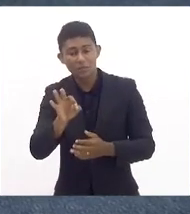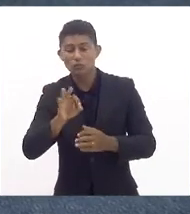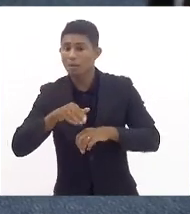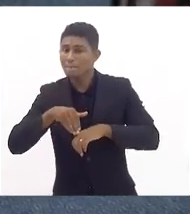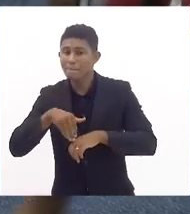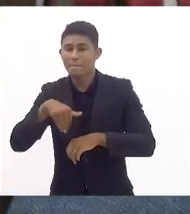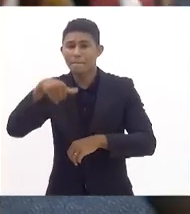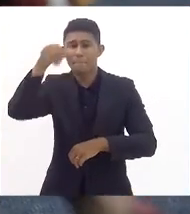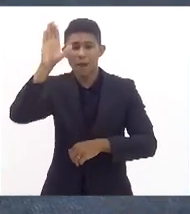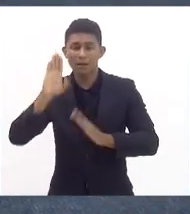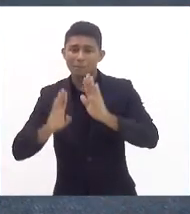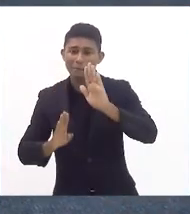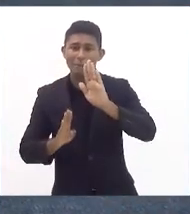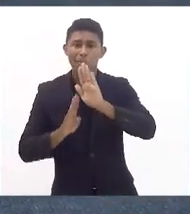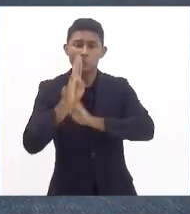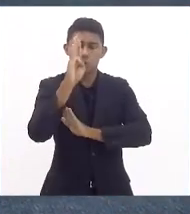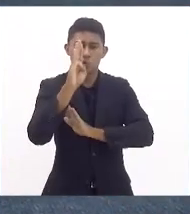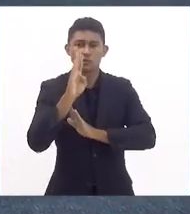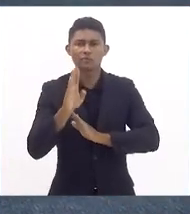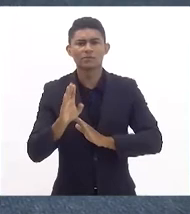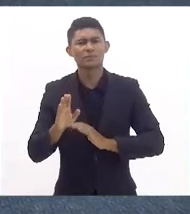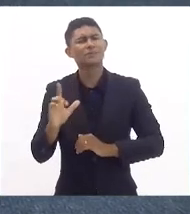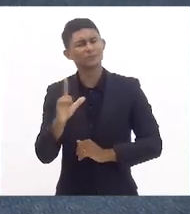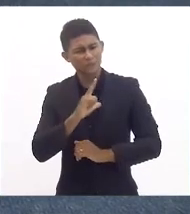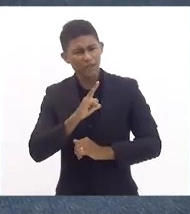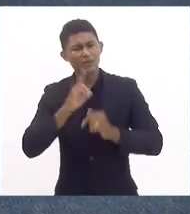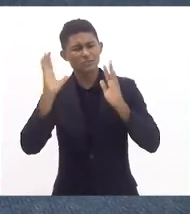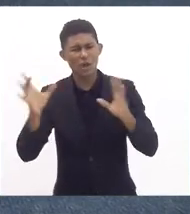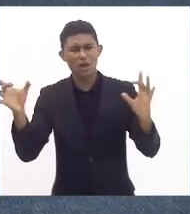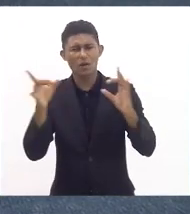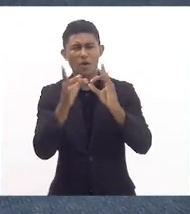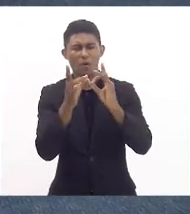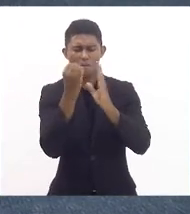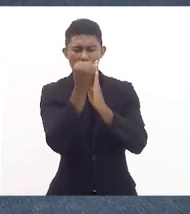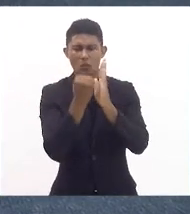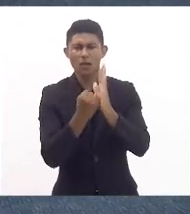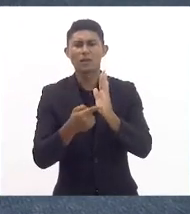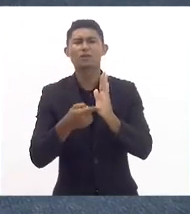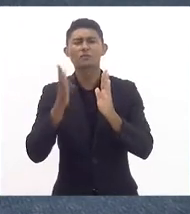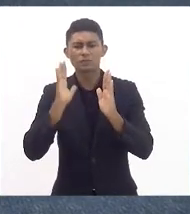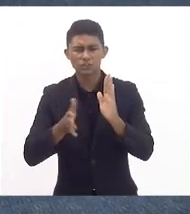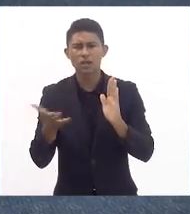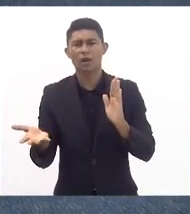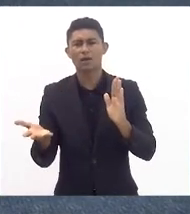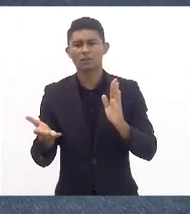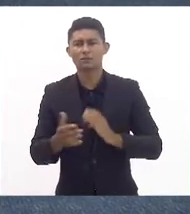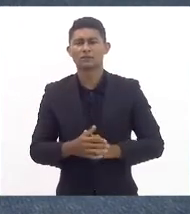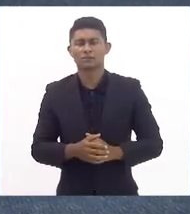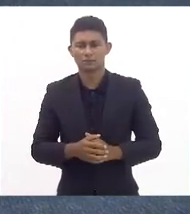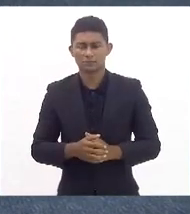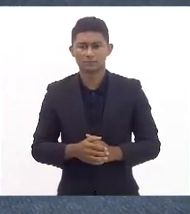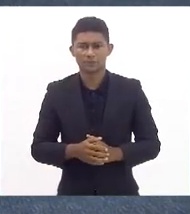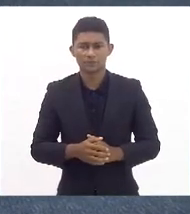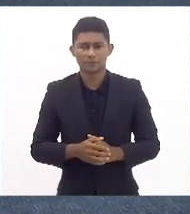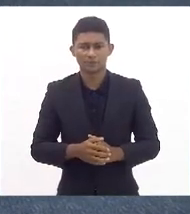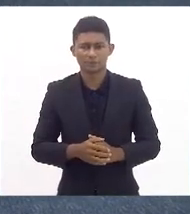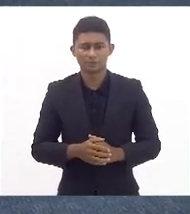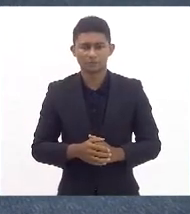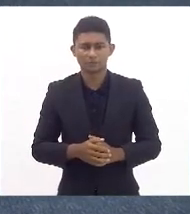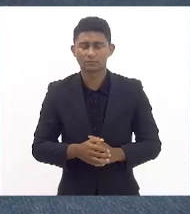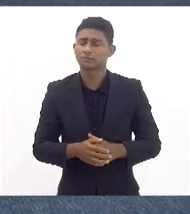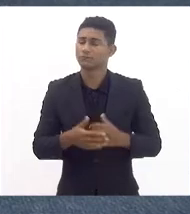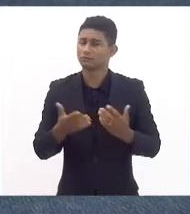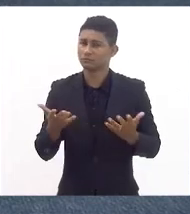mais, mesmo com o contrato em vigor agora com esse último aumento. Na